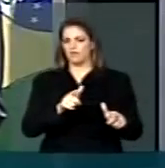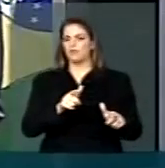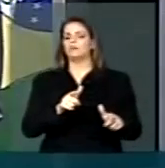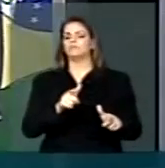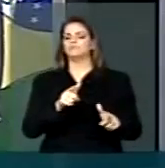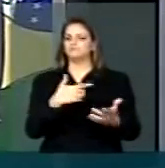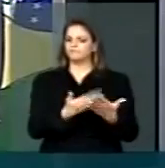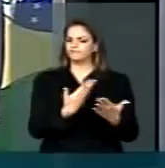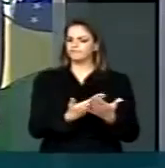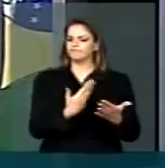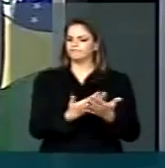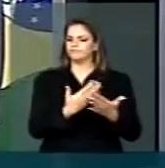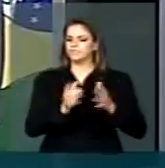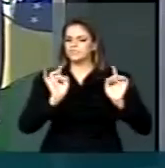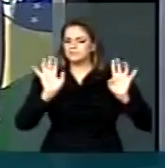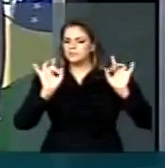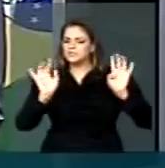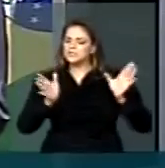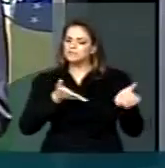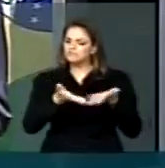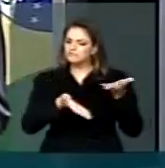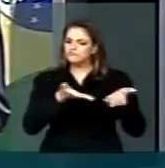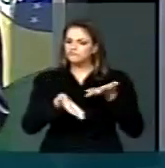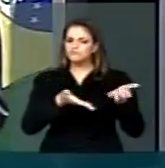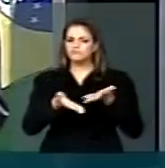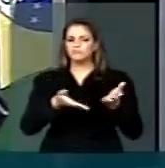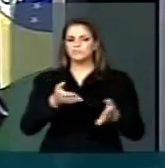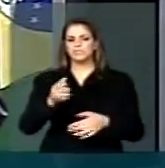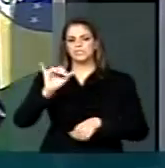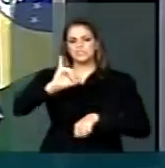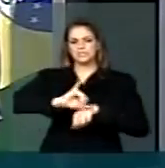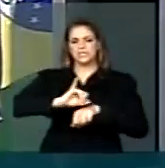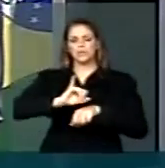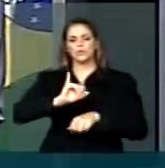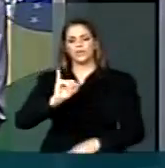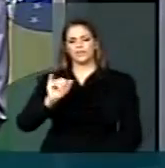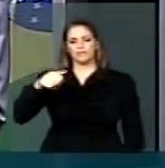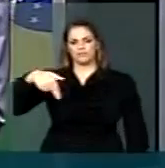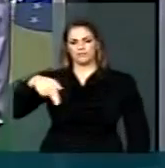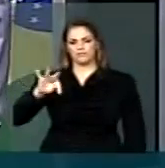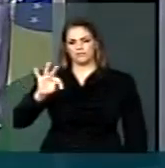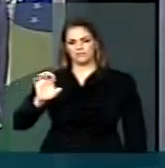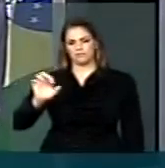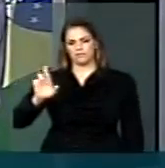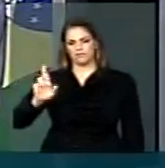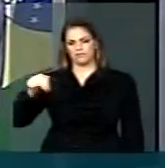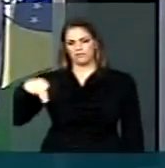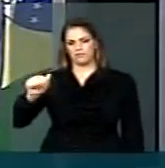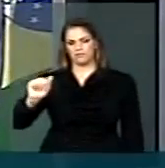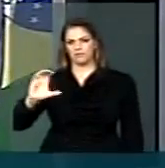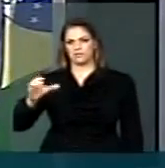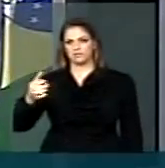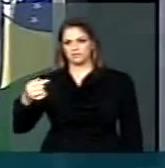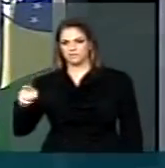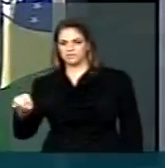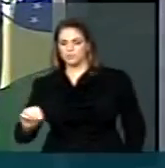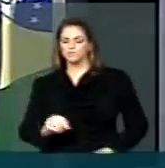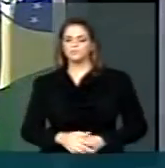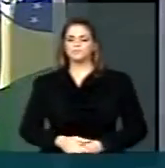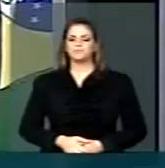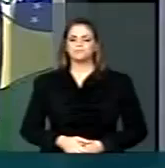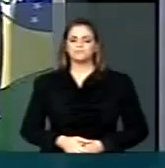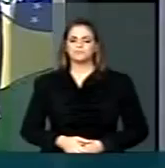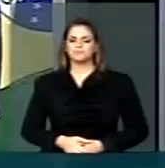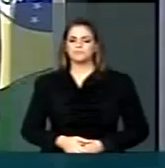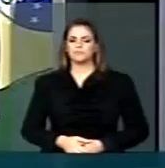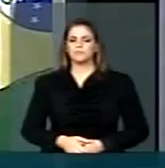contenção, em regime especial de atendimento, nos chamados Centro de Internação. Estabelece que a política de atendimento ao adolescente